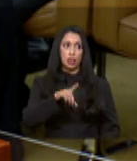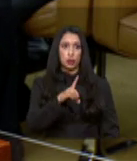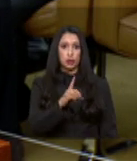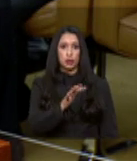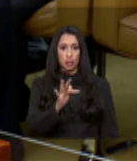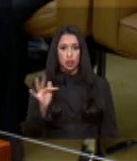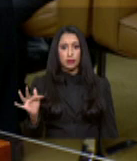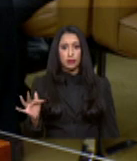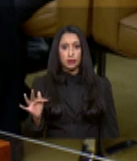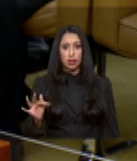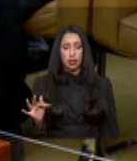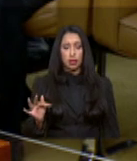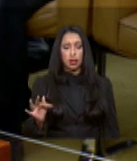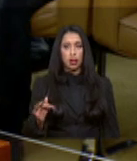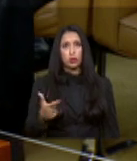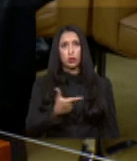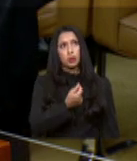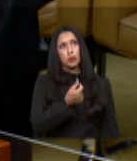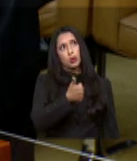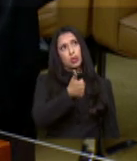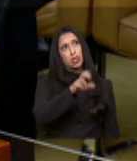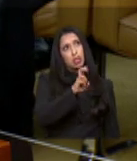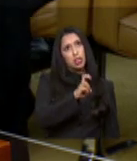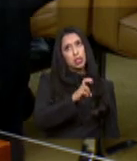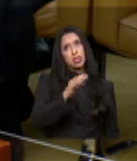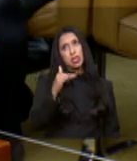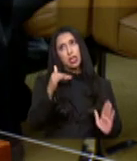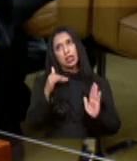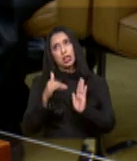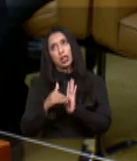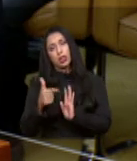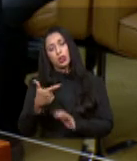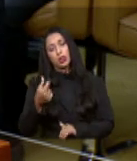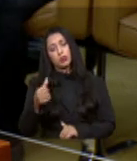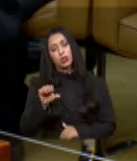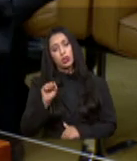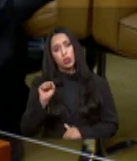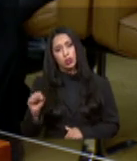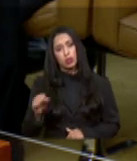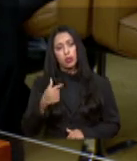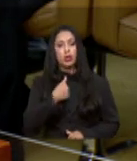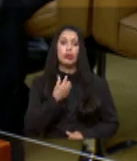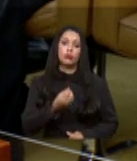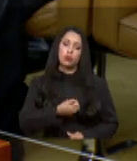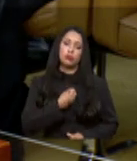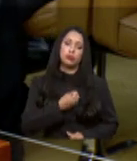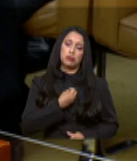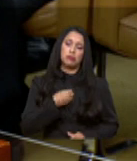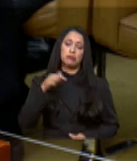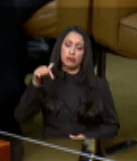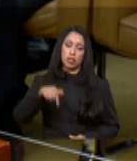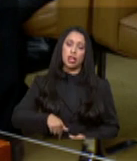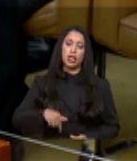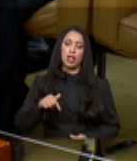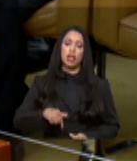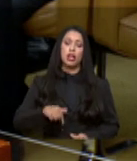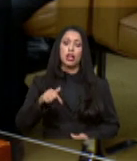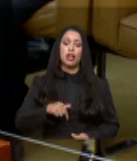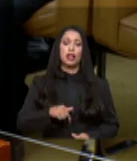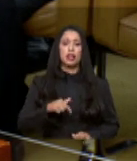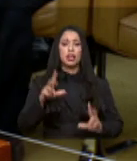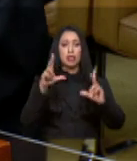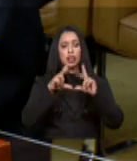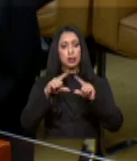Federal, em Brasília, entre 2015 e 2018, aqui onde todos nós moramos, ou alguns de nós moramos, vivemos, respiramos, bebemos